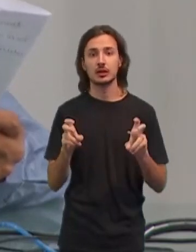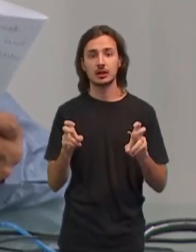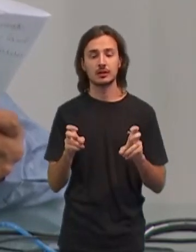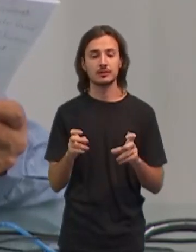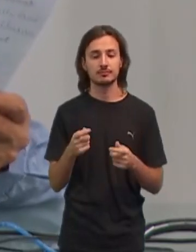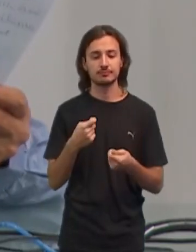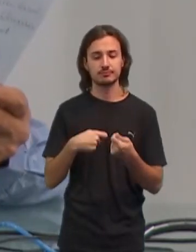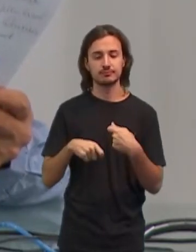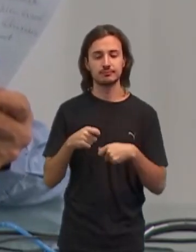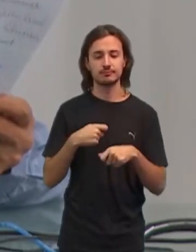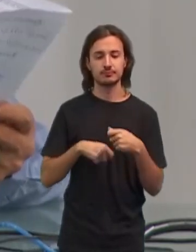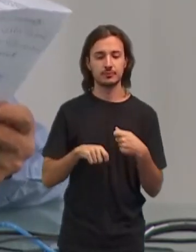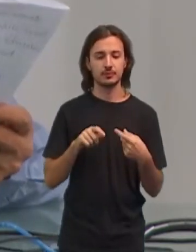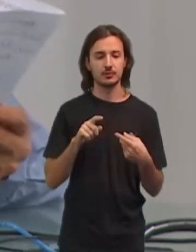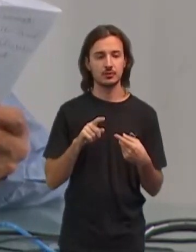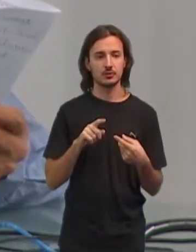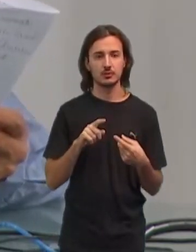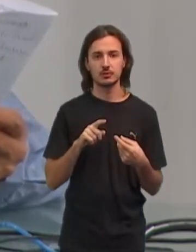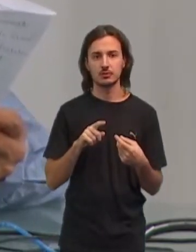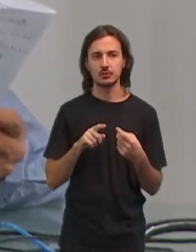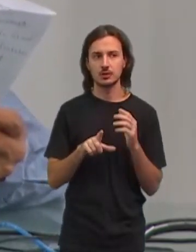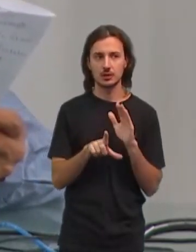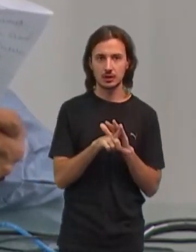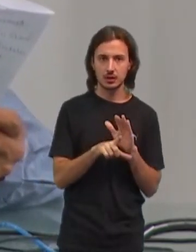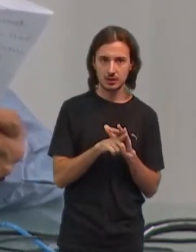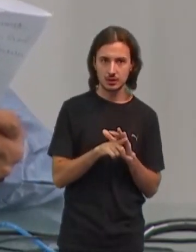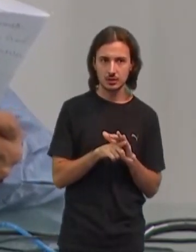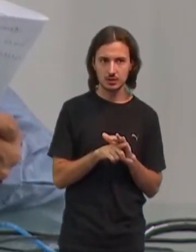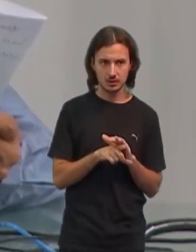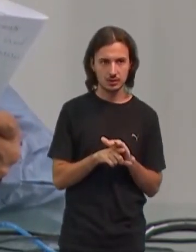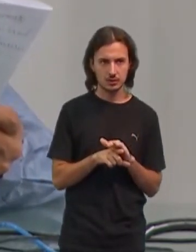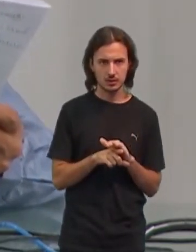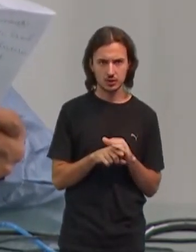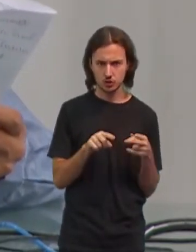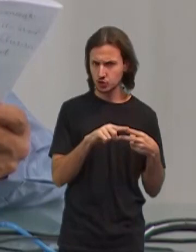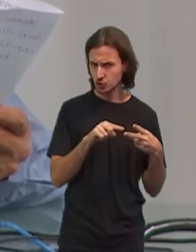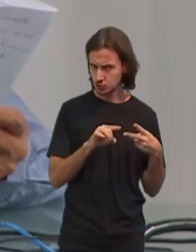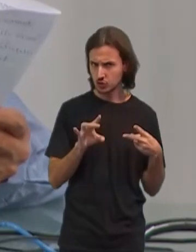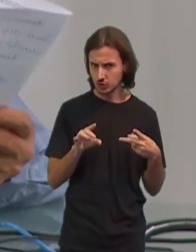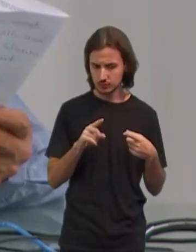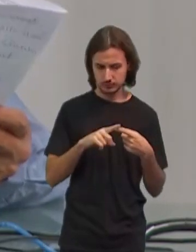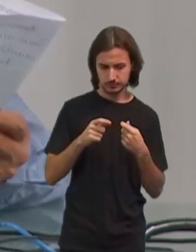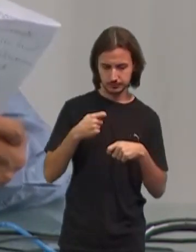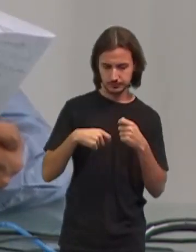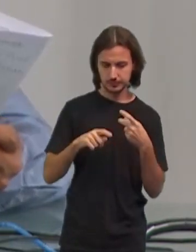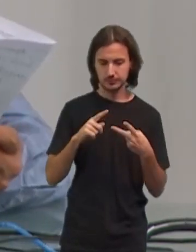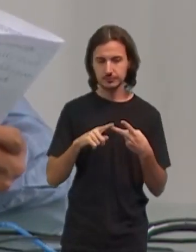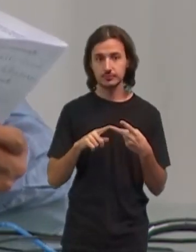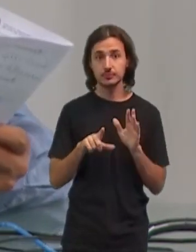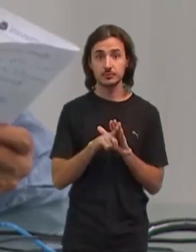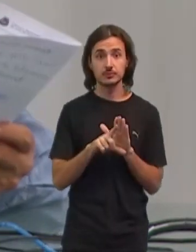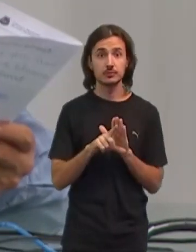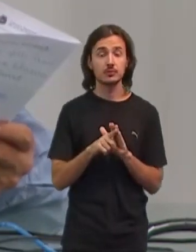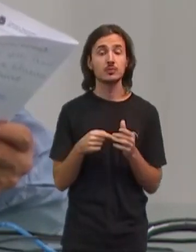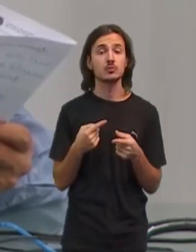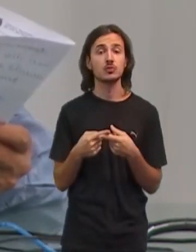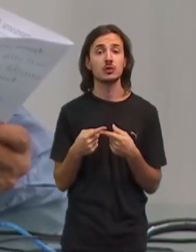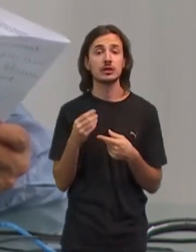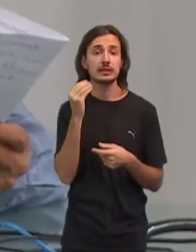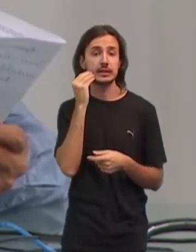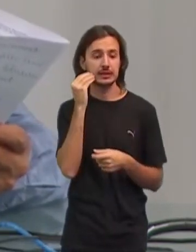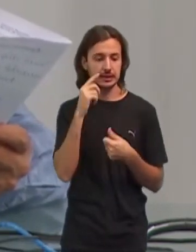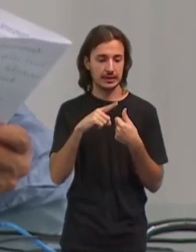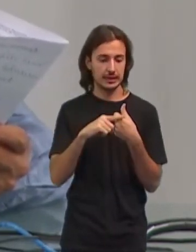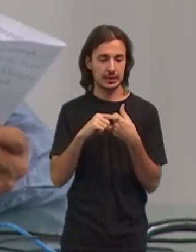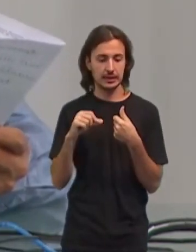e também... São só essas duas, né? Porque o objetivo dessa é uma alteração no artigo da lei que nós já